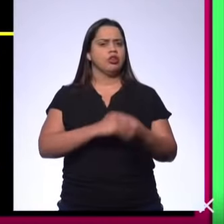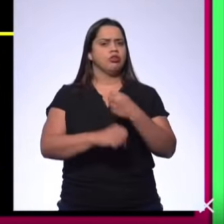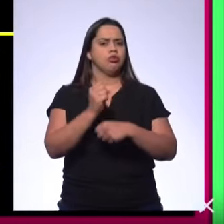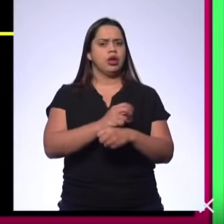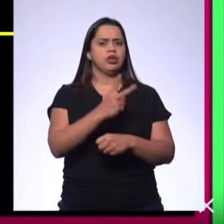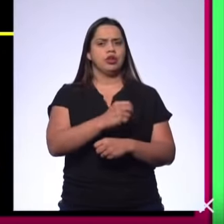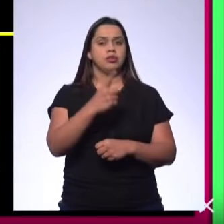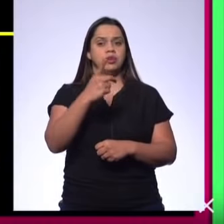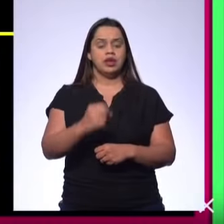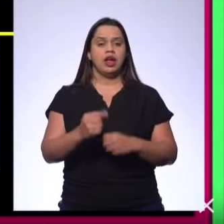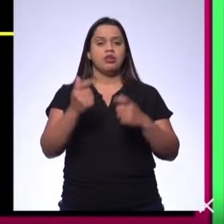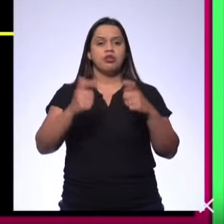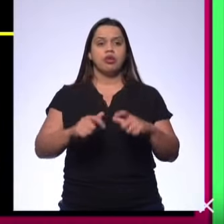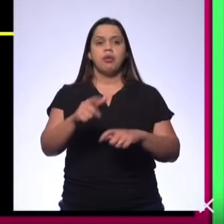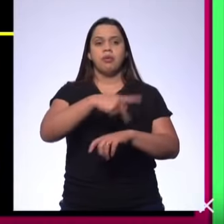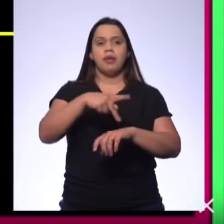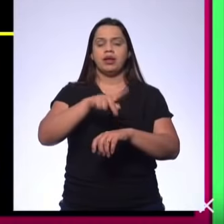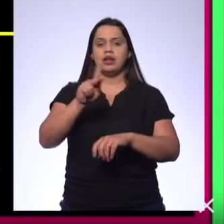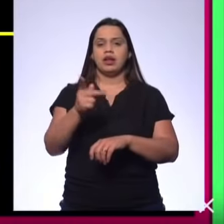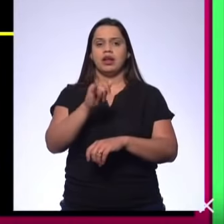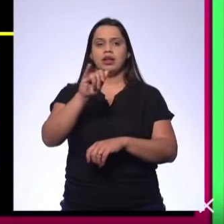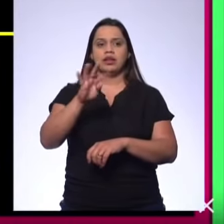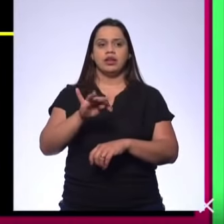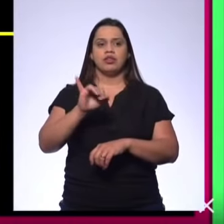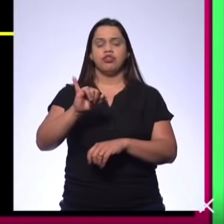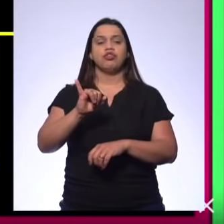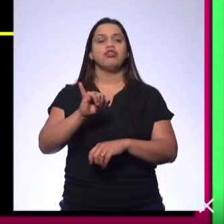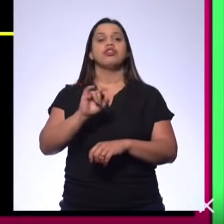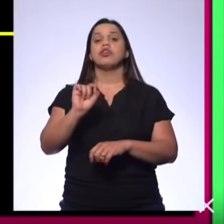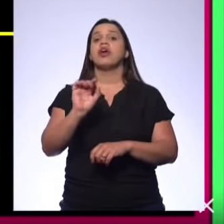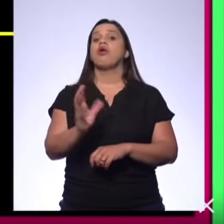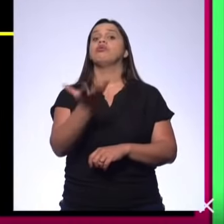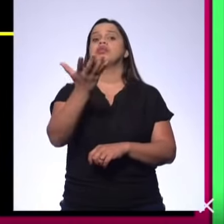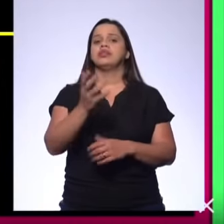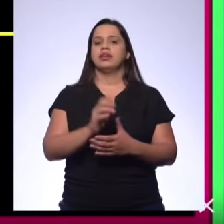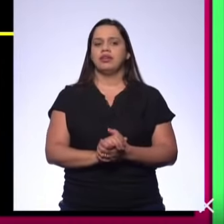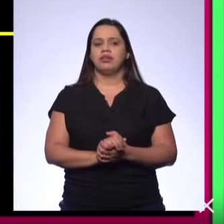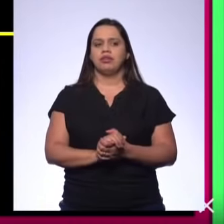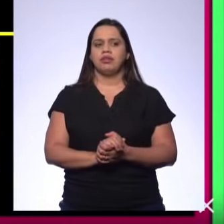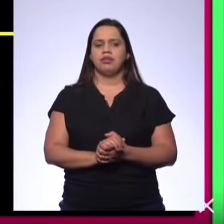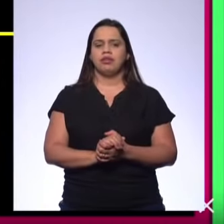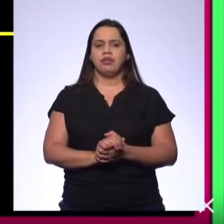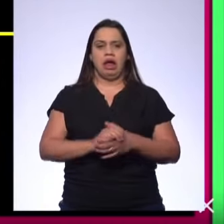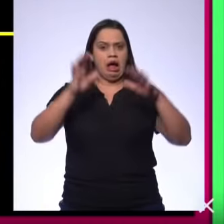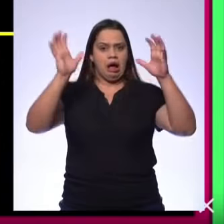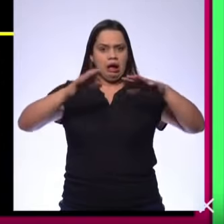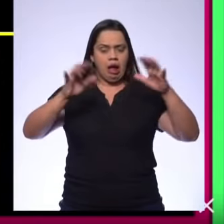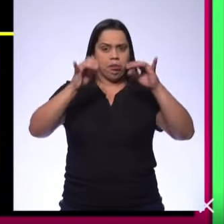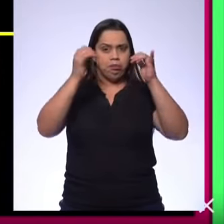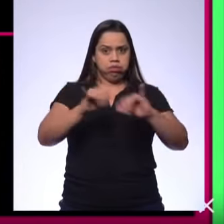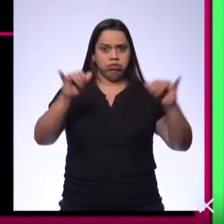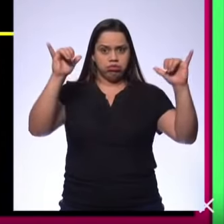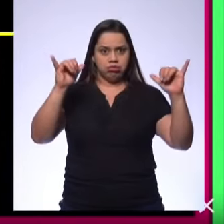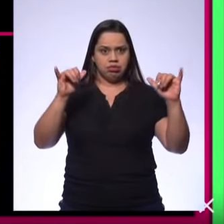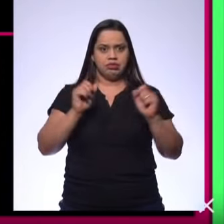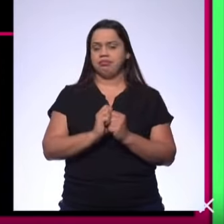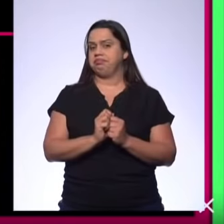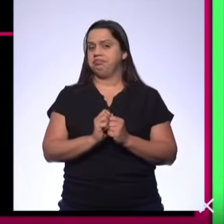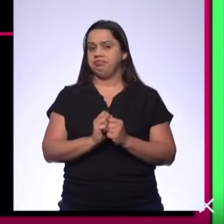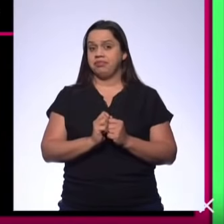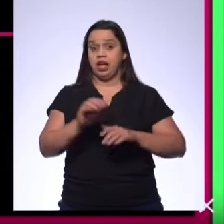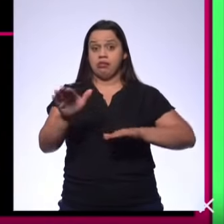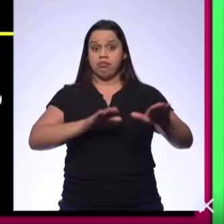no Haiti em 2010? Lightning storm. Tempestade eletromagnética.